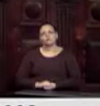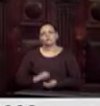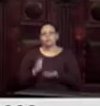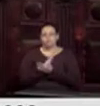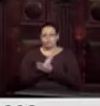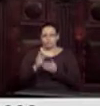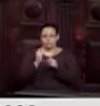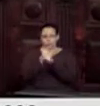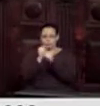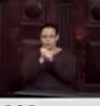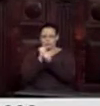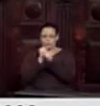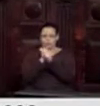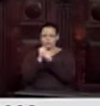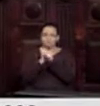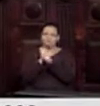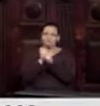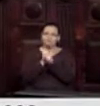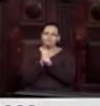alguns anos,